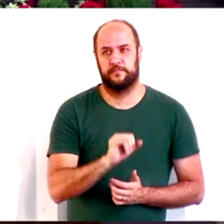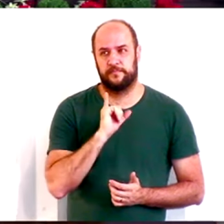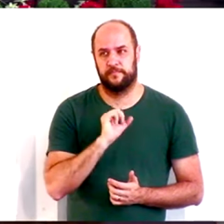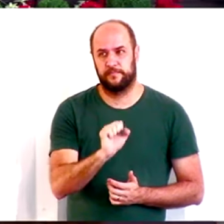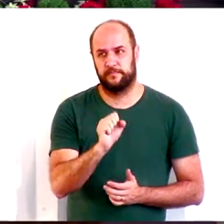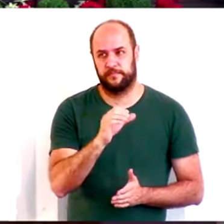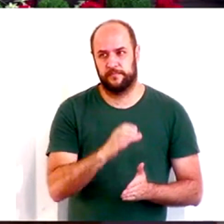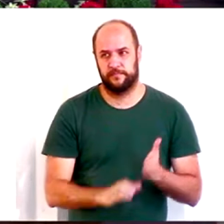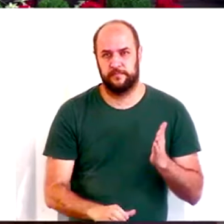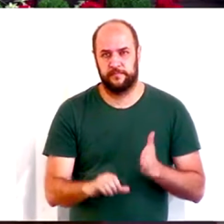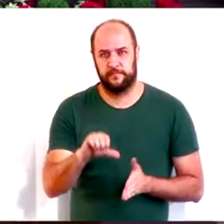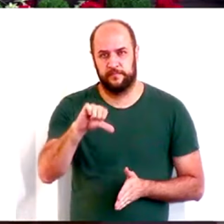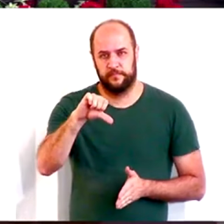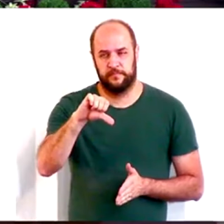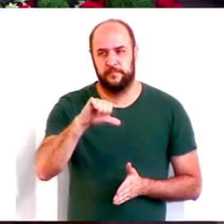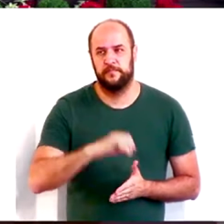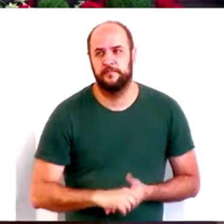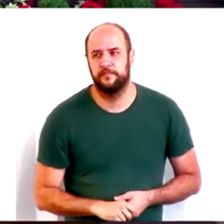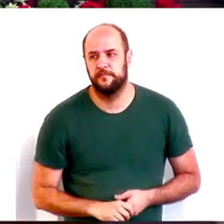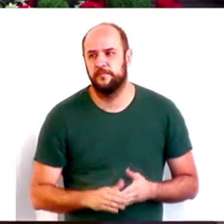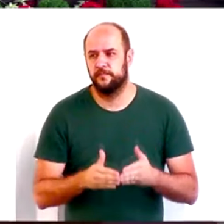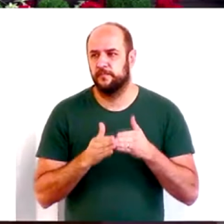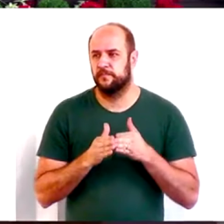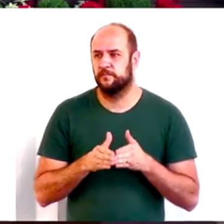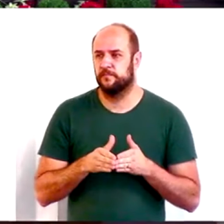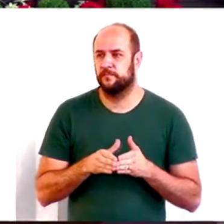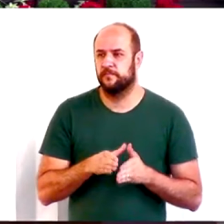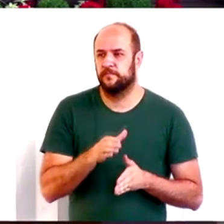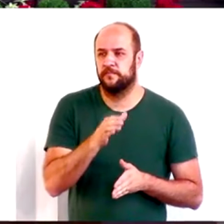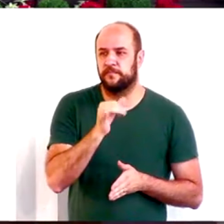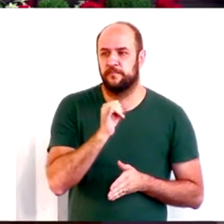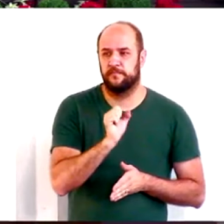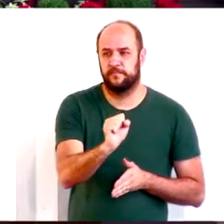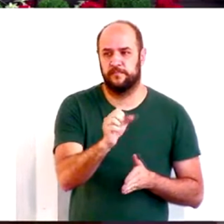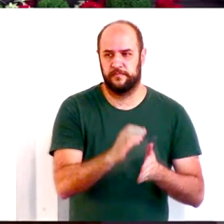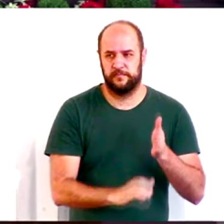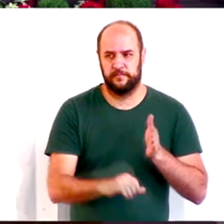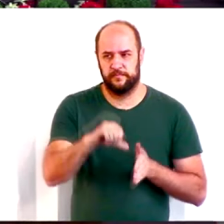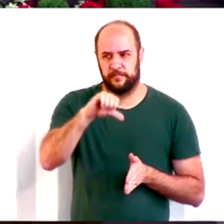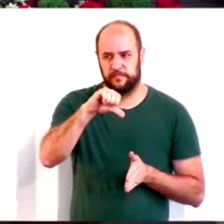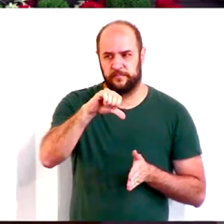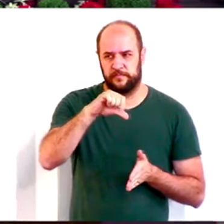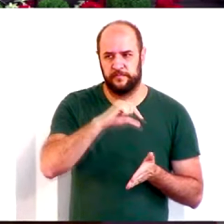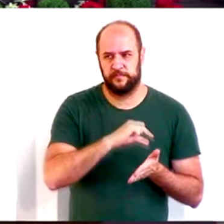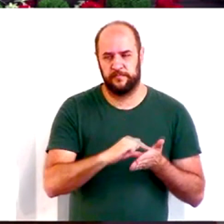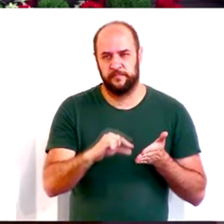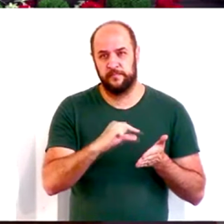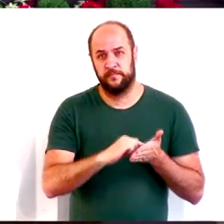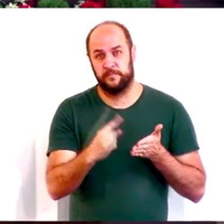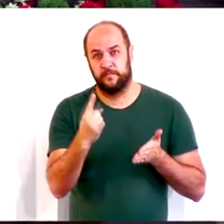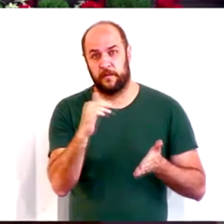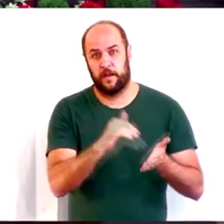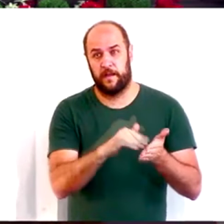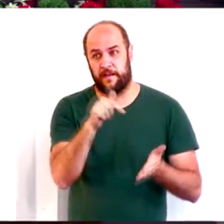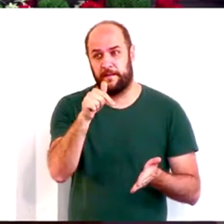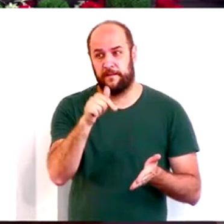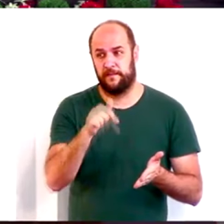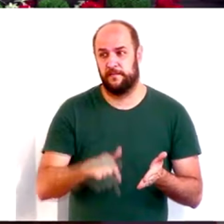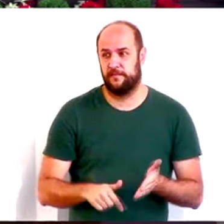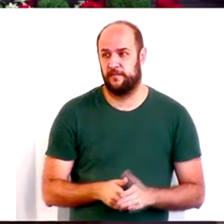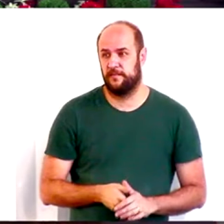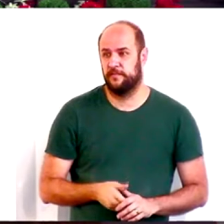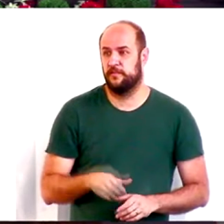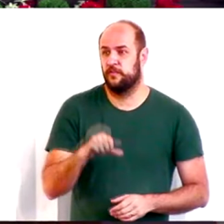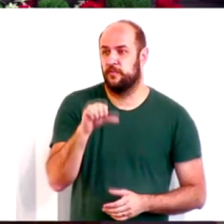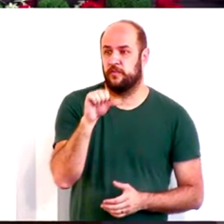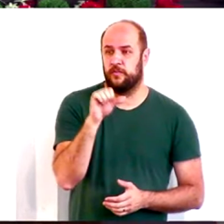Capítulo 9 por favor Isaías Capítulo 9 Versículos 1 a 7 9